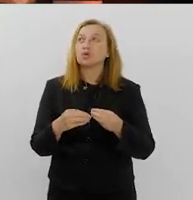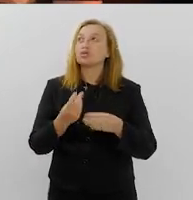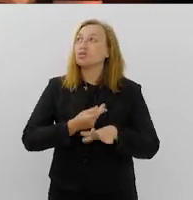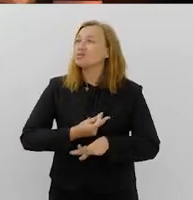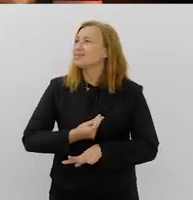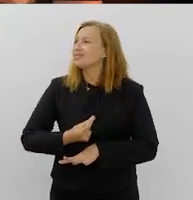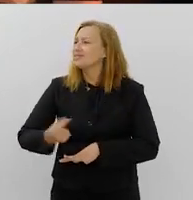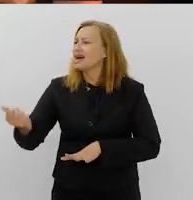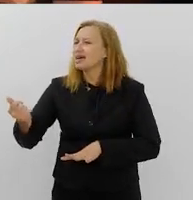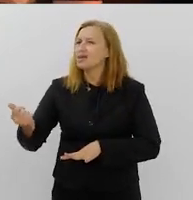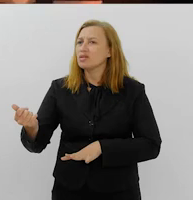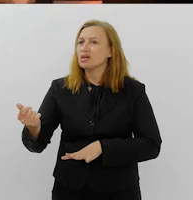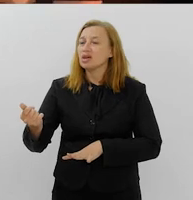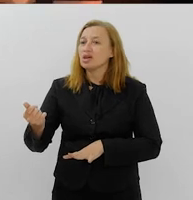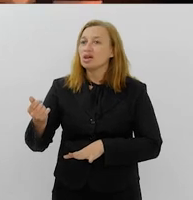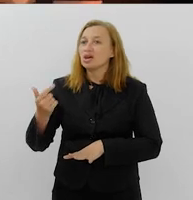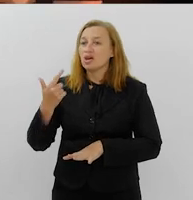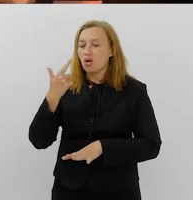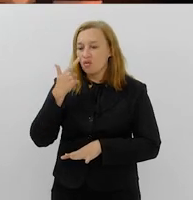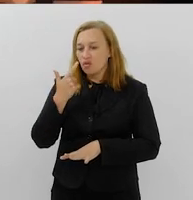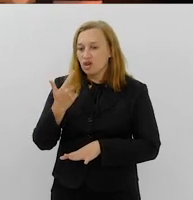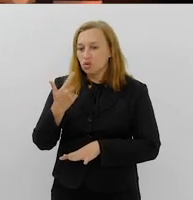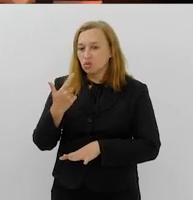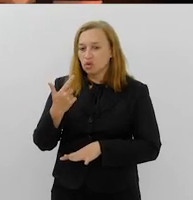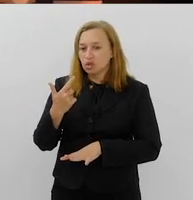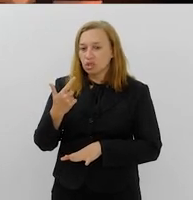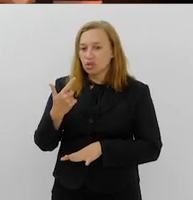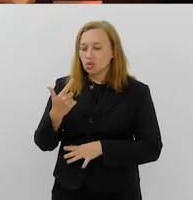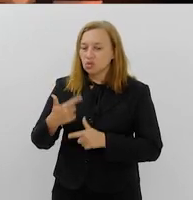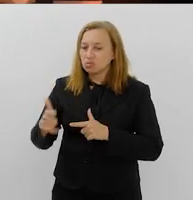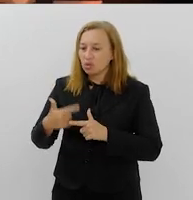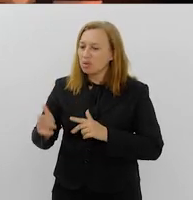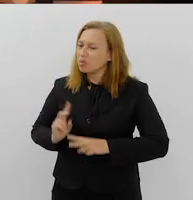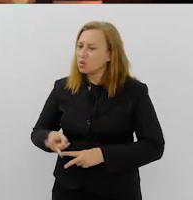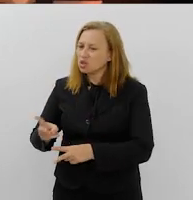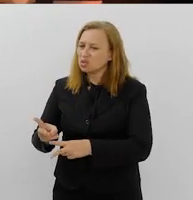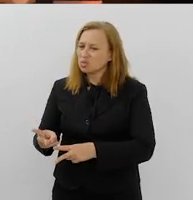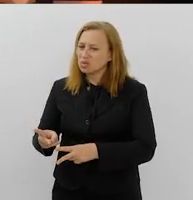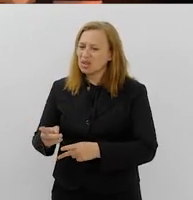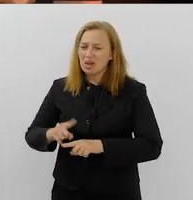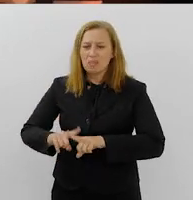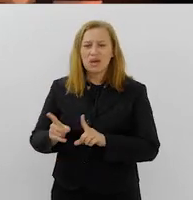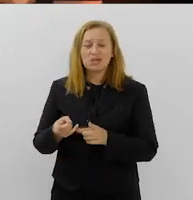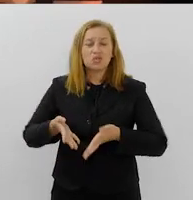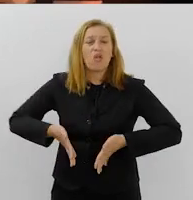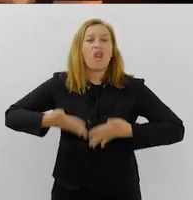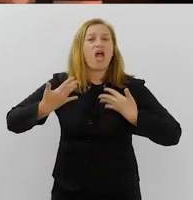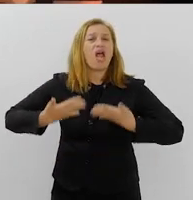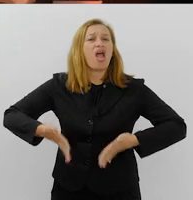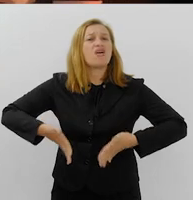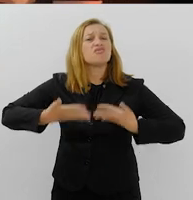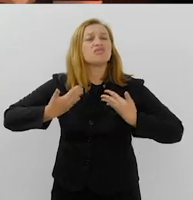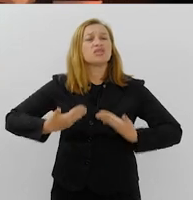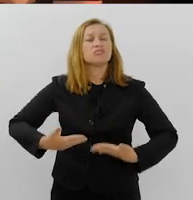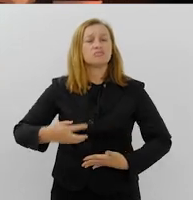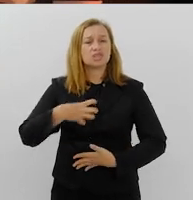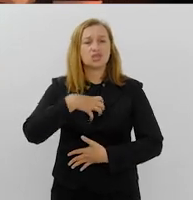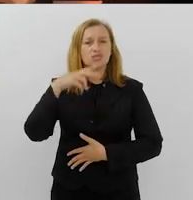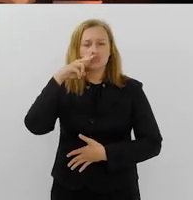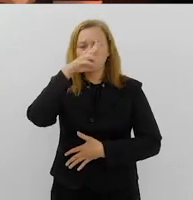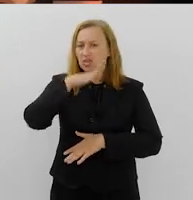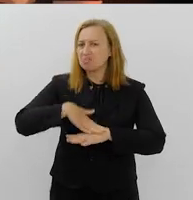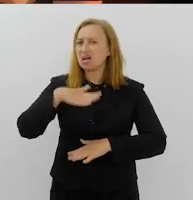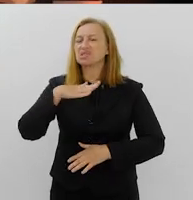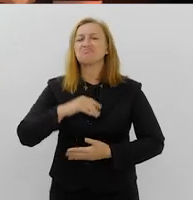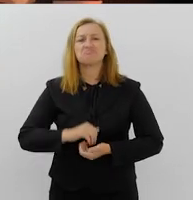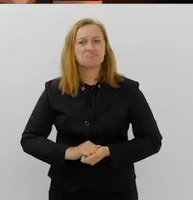e aí eu descubro que o saco não ficou mais leve, mas eu não estou nem sentindo o peso dele. Eu é que fiquei mais